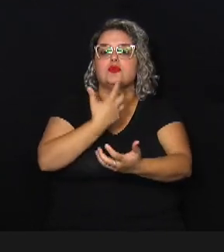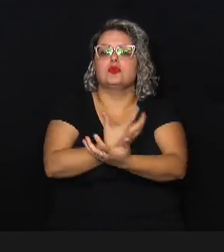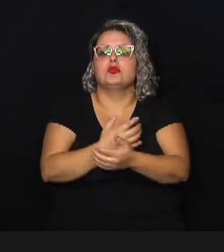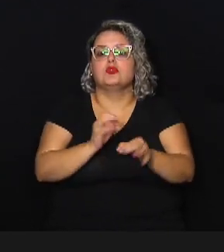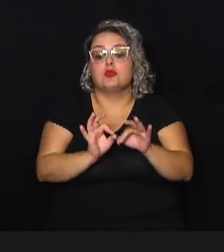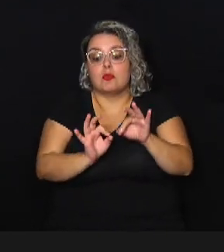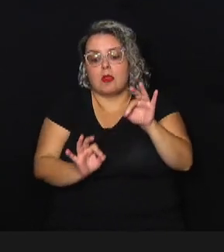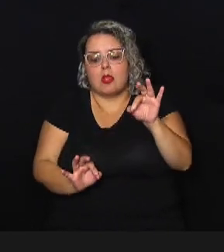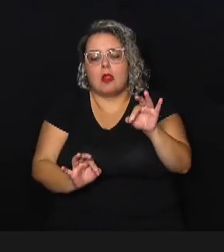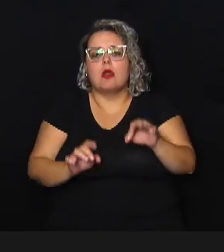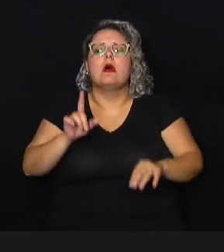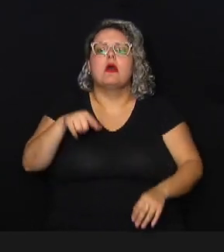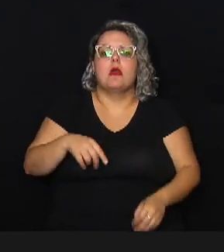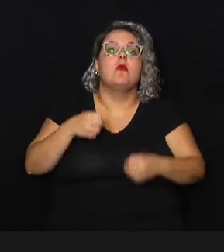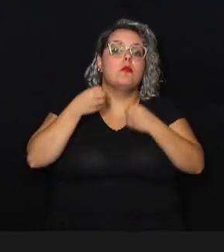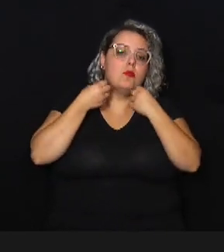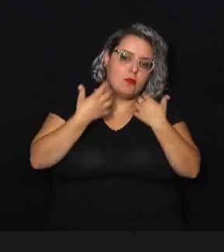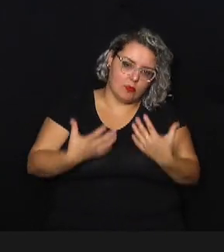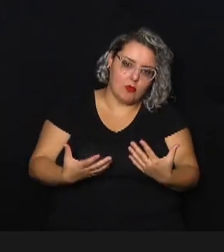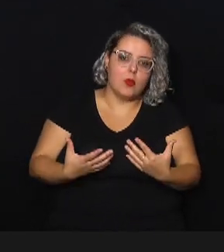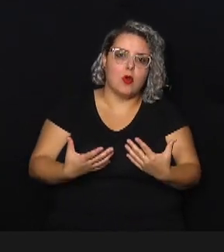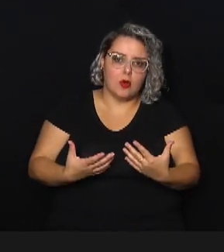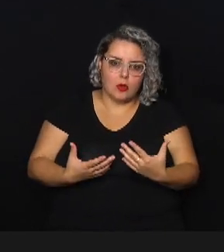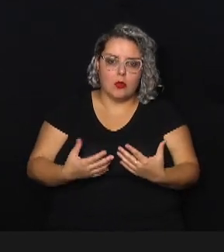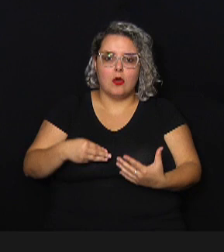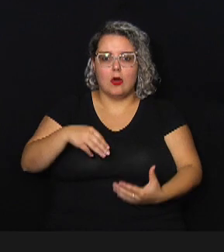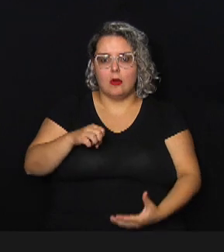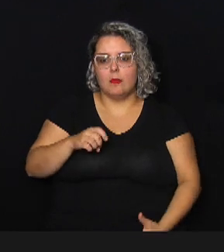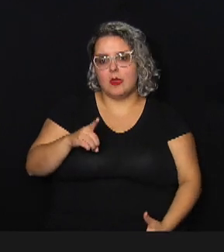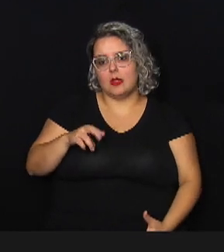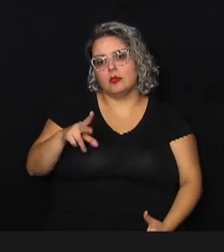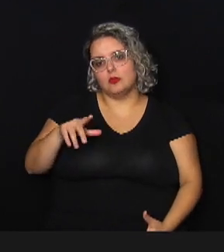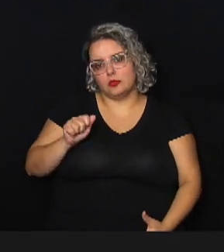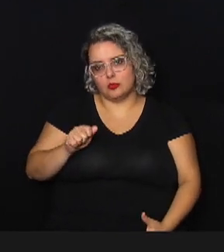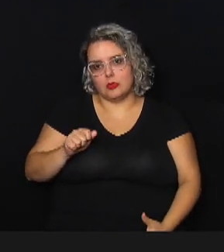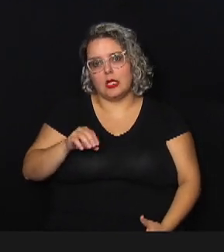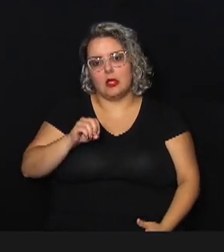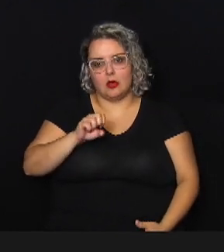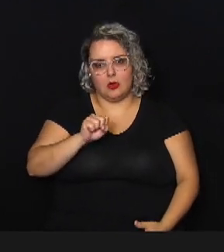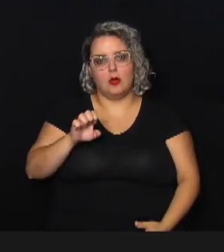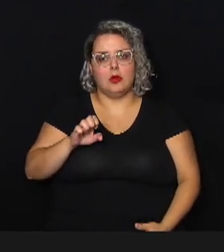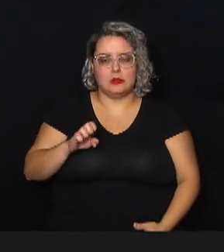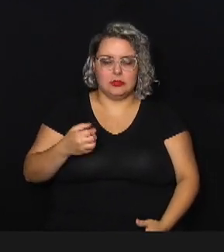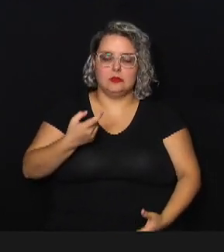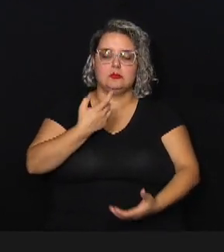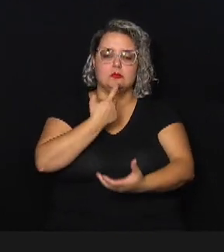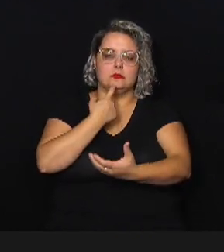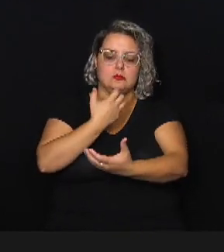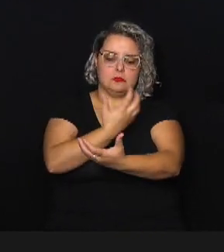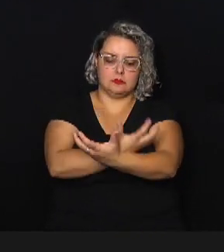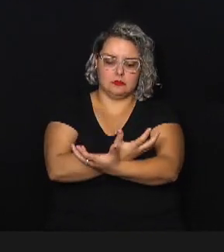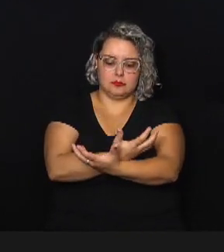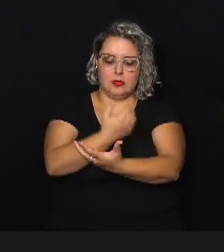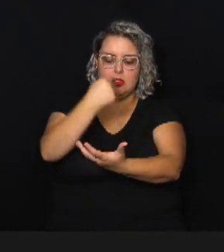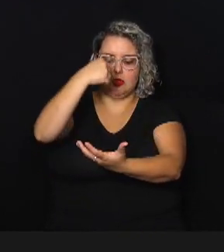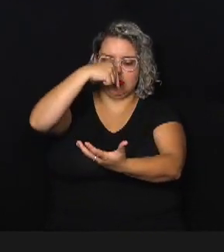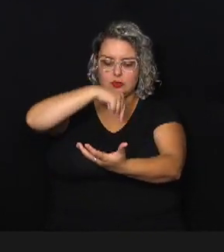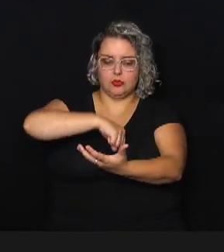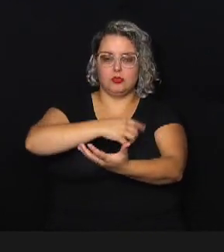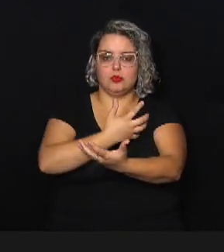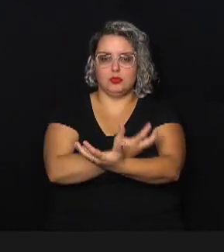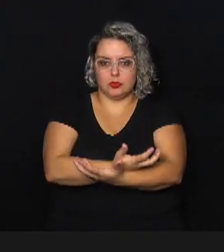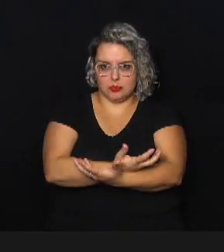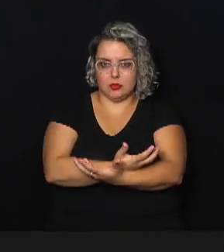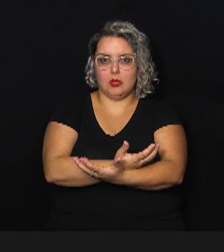que é muito bom, ele é rico, a medula óssea, tem bastante medula óssea ali dentro. A medula óssea é a fábrica do